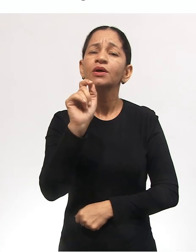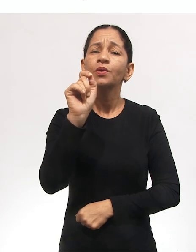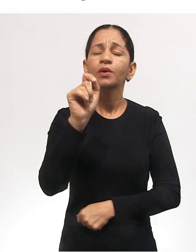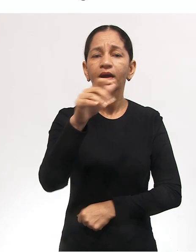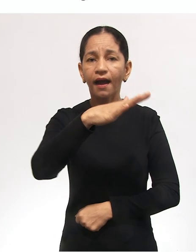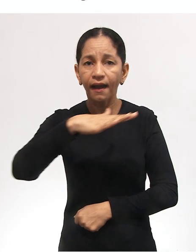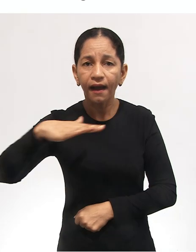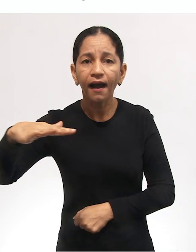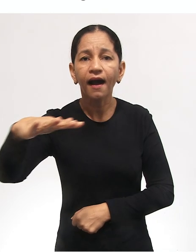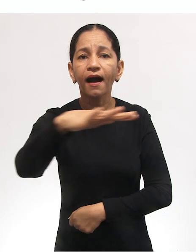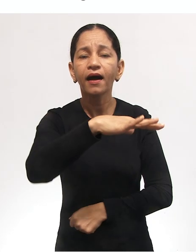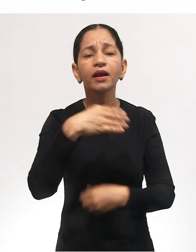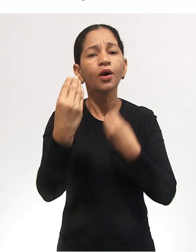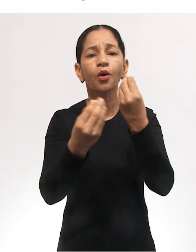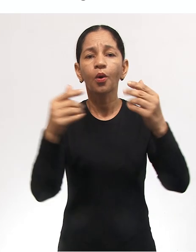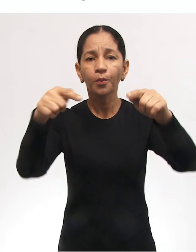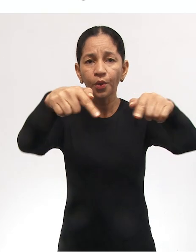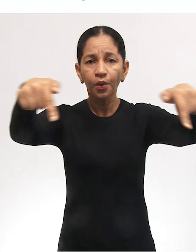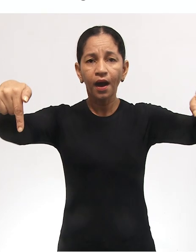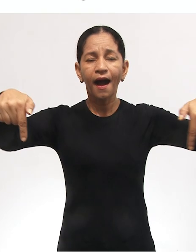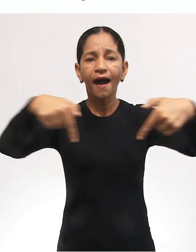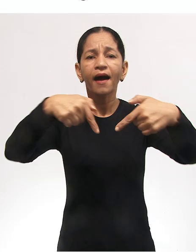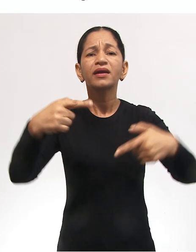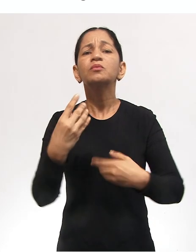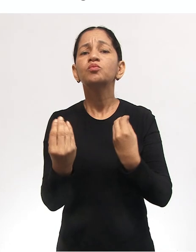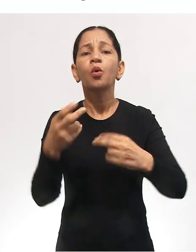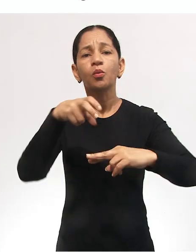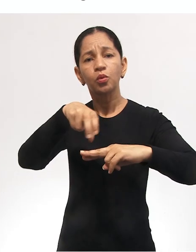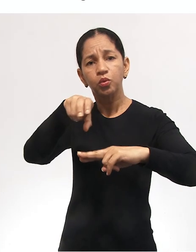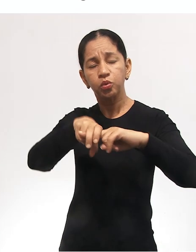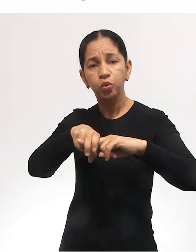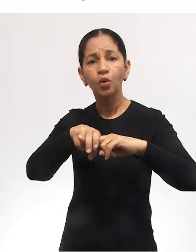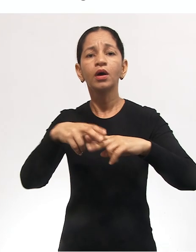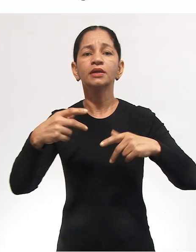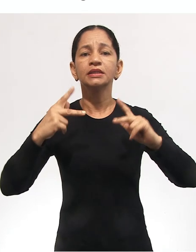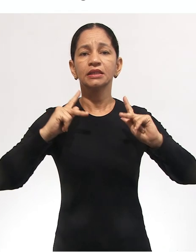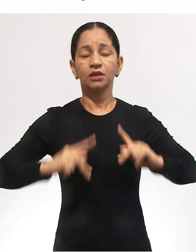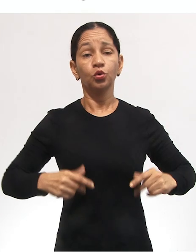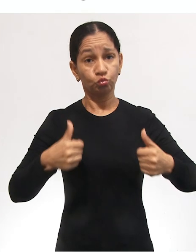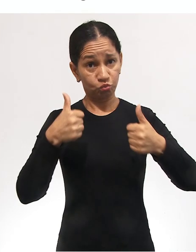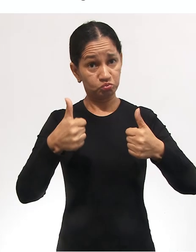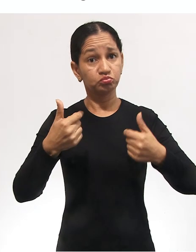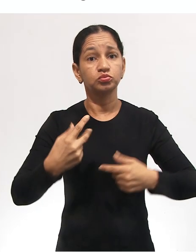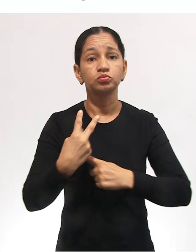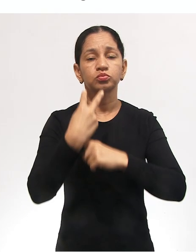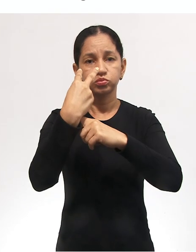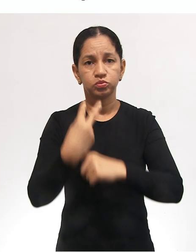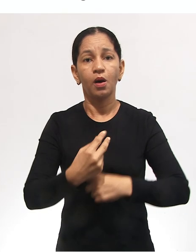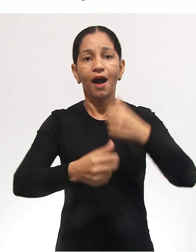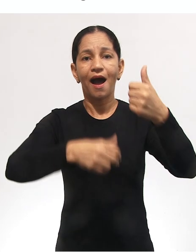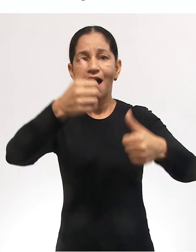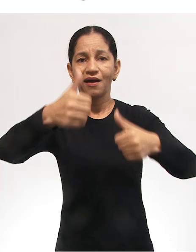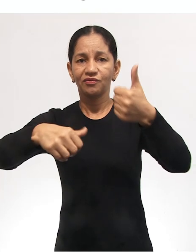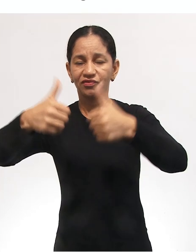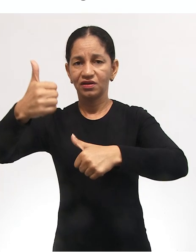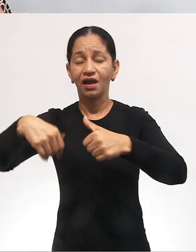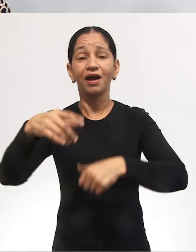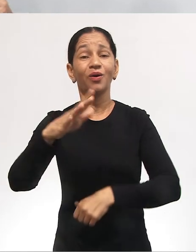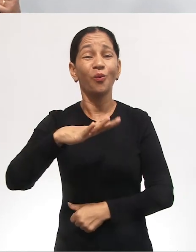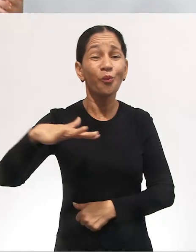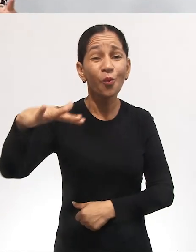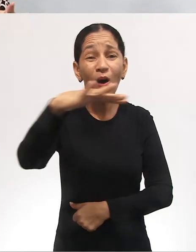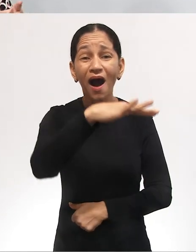pensar, identificar a avaliação dos riscos físicos, da postura. Então eu vou dar um exemplo para ambiente químico, tá,